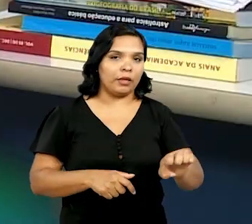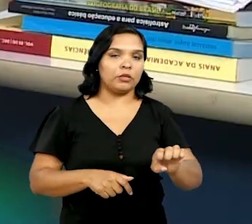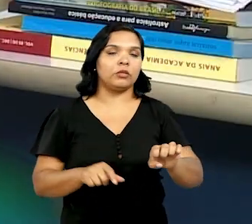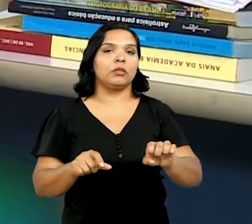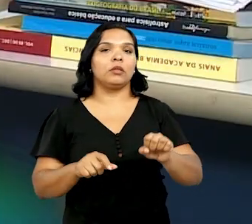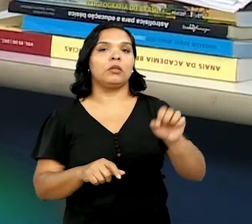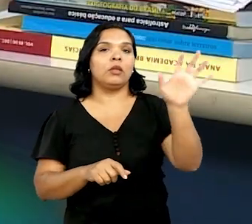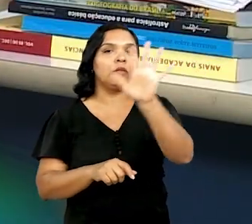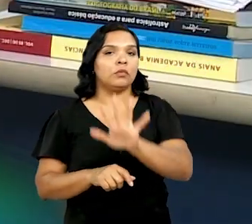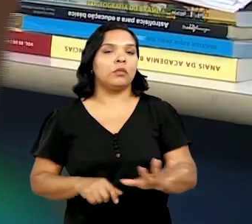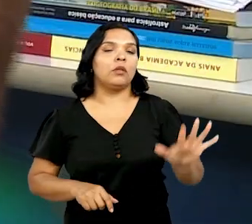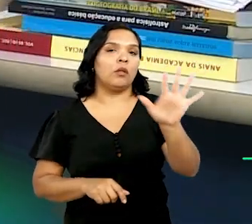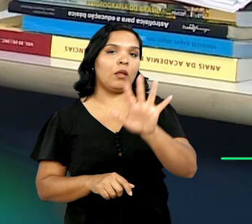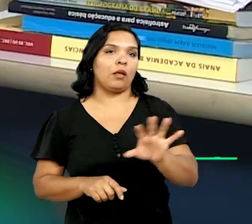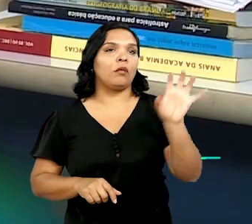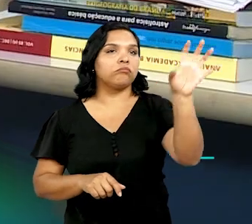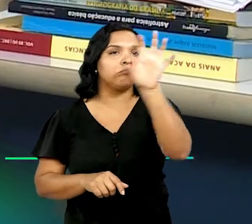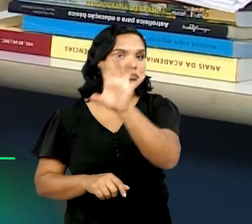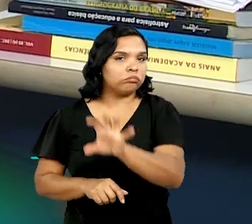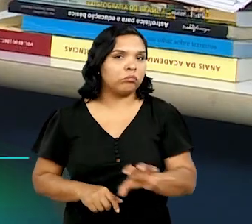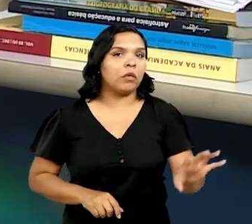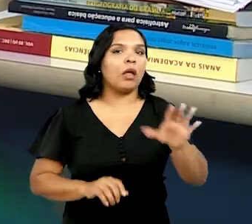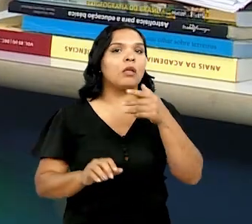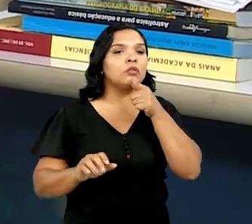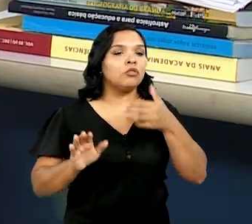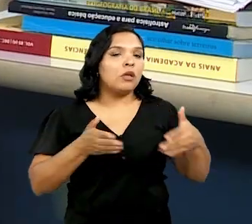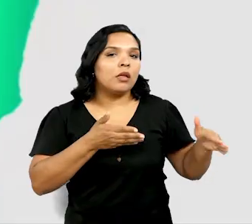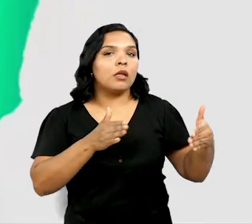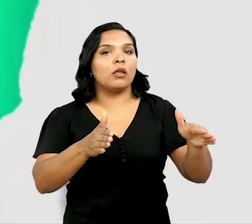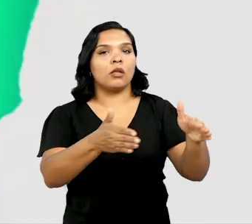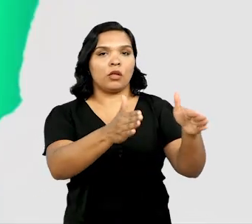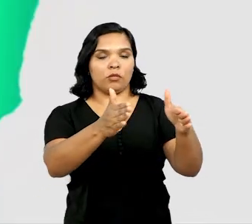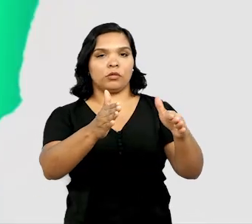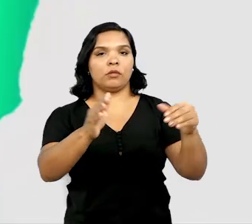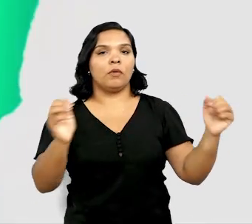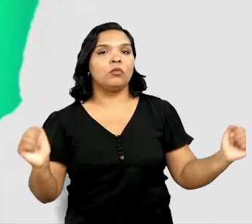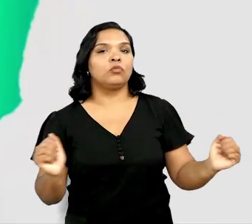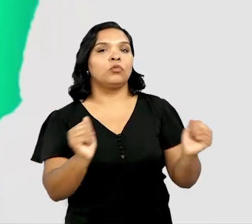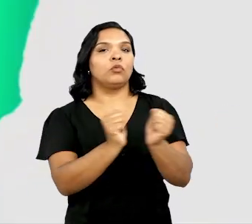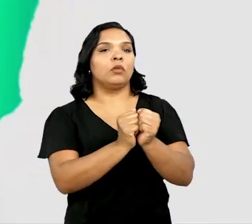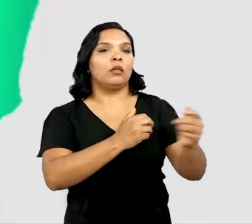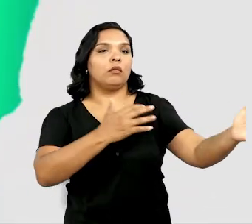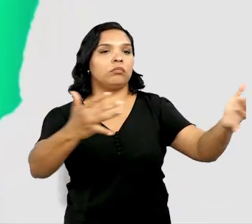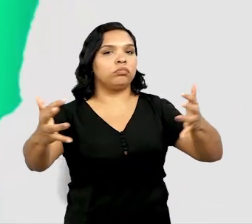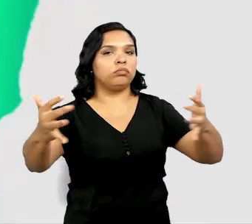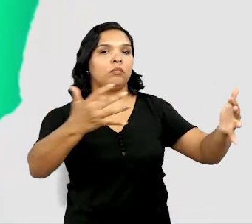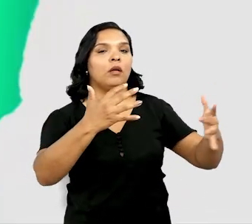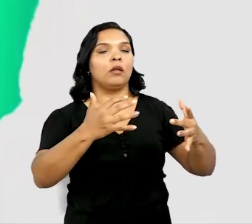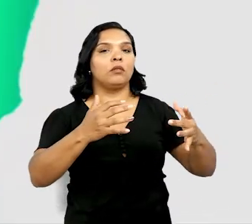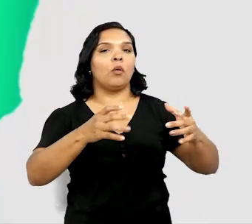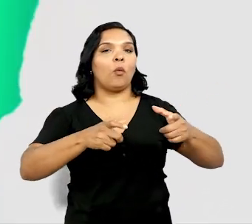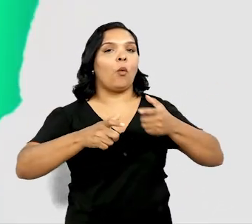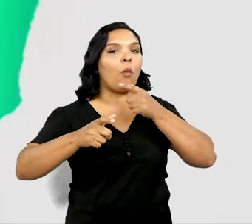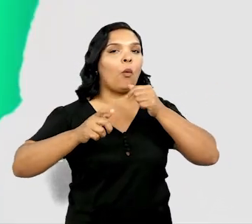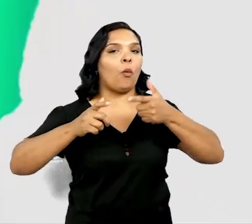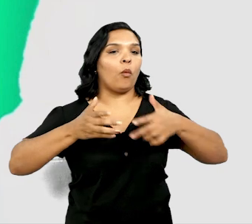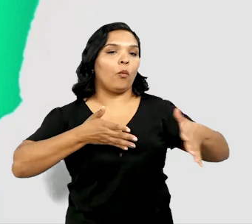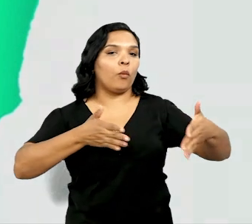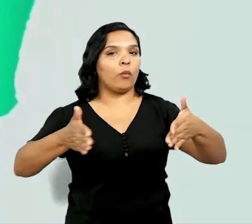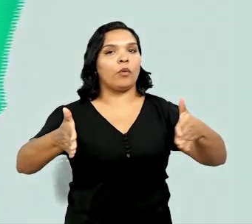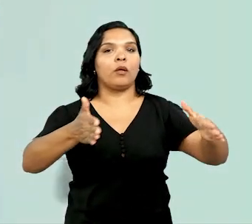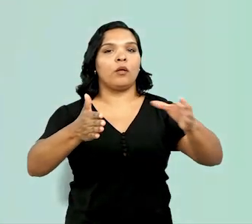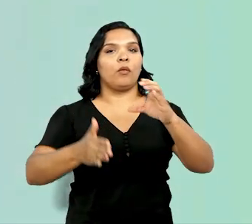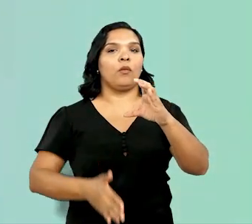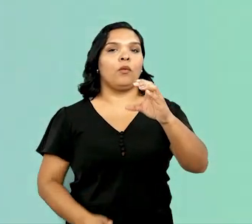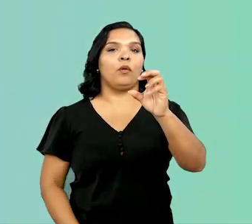área do território drenada por um conjunto de rios que vão se juntando e vão formar o rio principal.